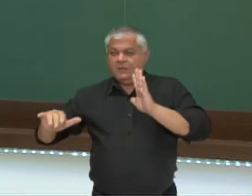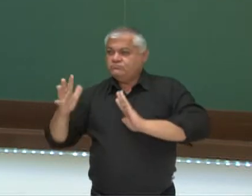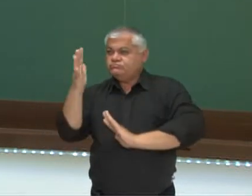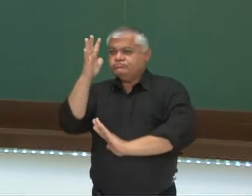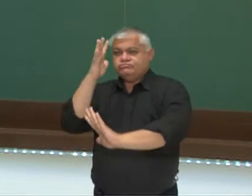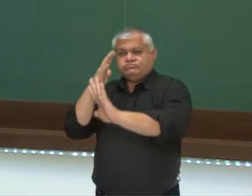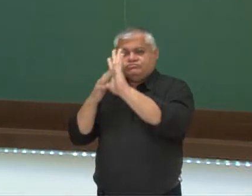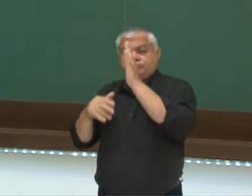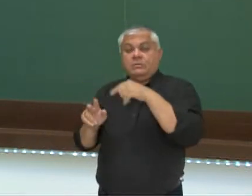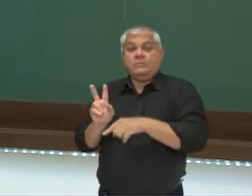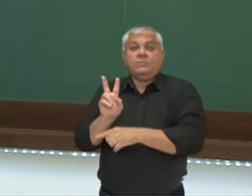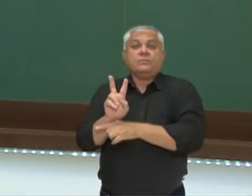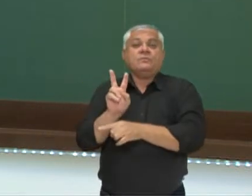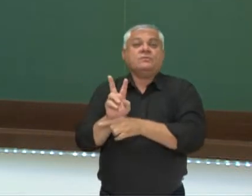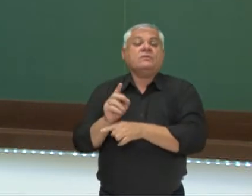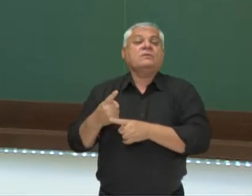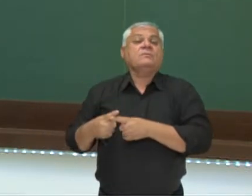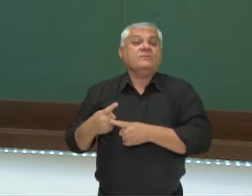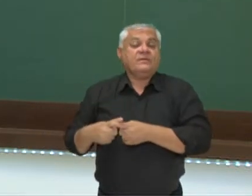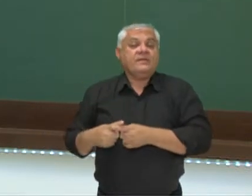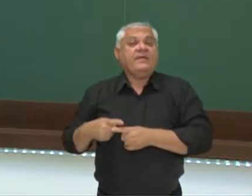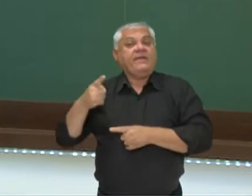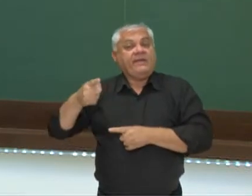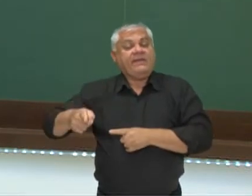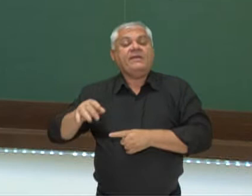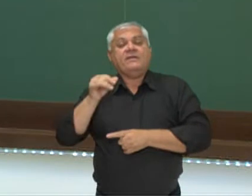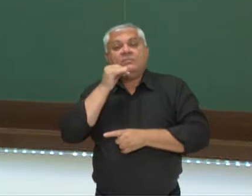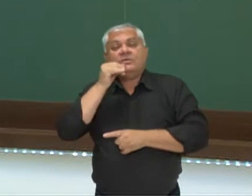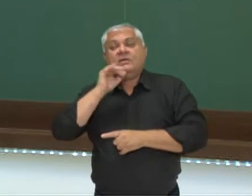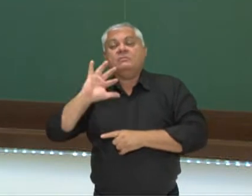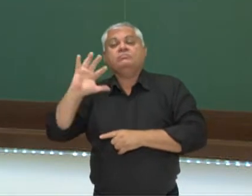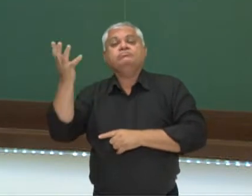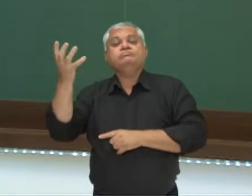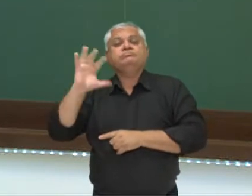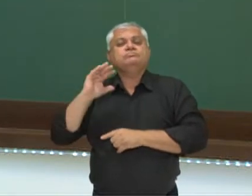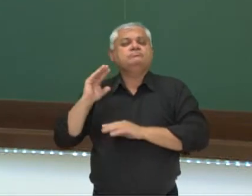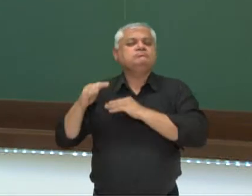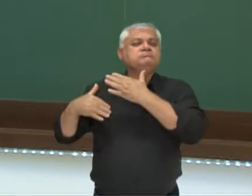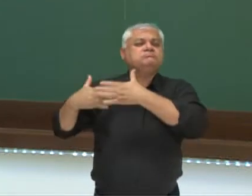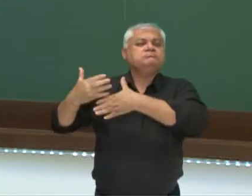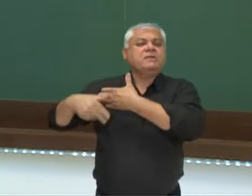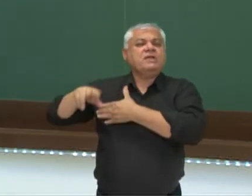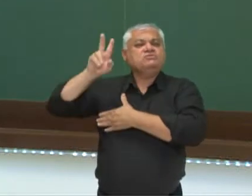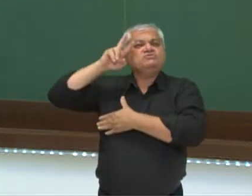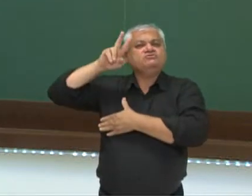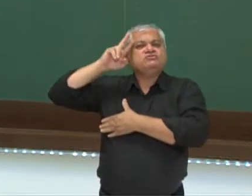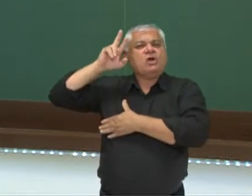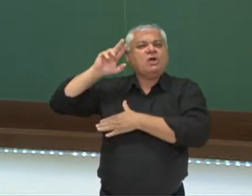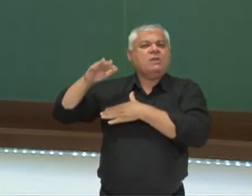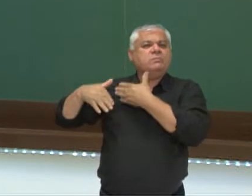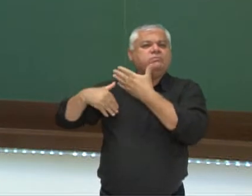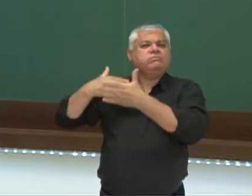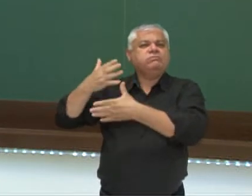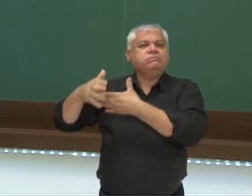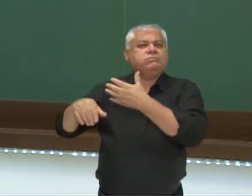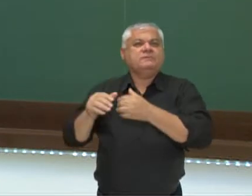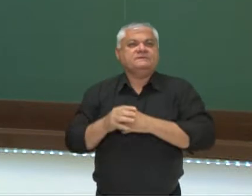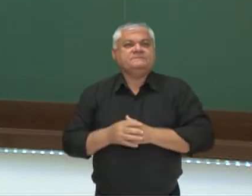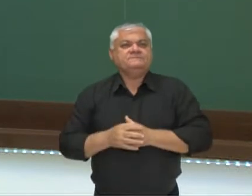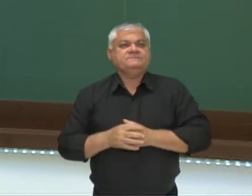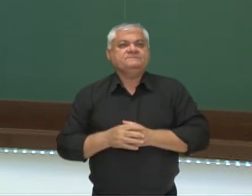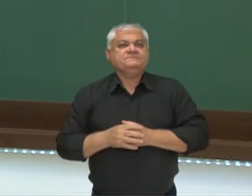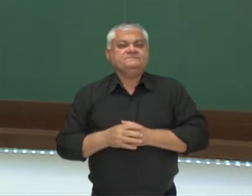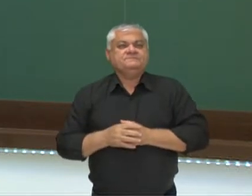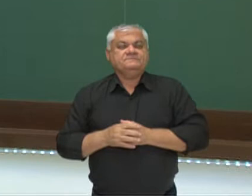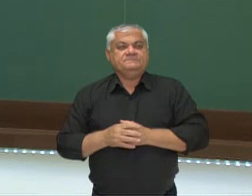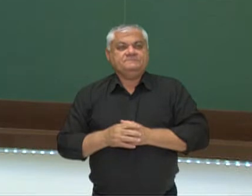Ela é protegida em função do quê? Das ações antrópicas que ocorreram ao longo da história e que comprometeram a biodiversidade. E ainda